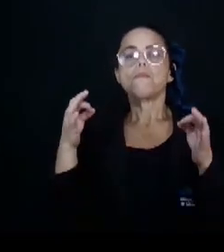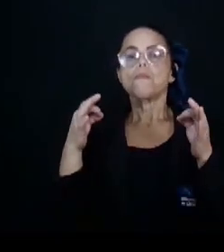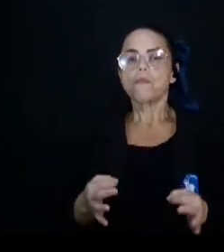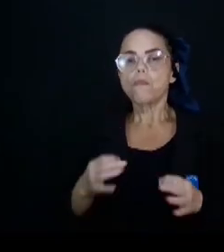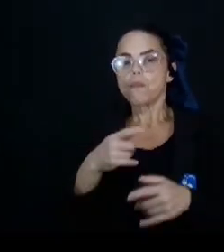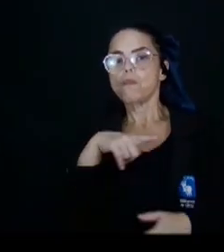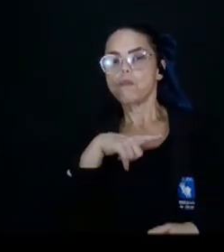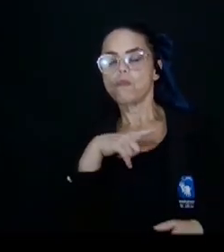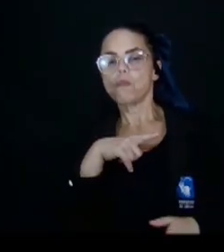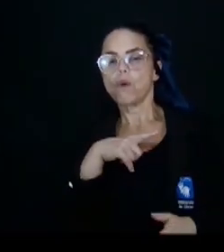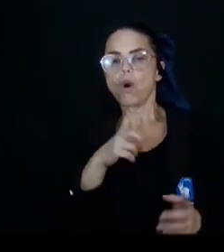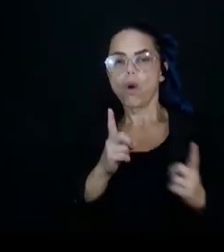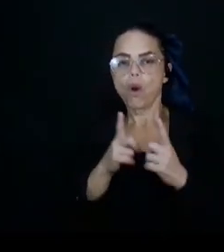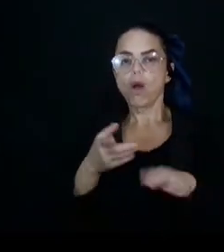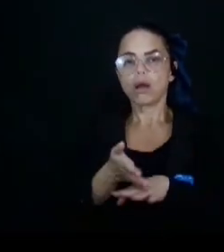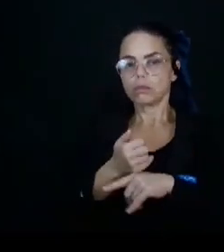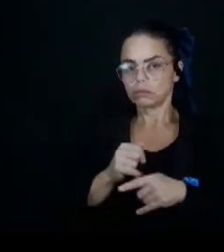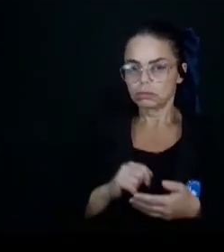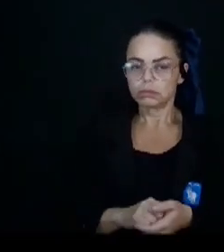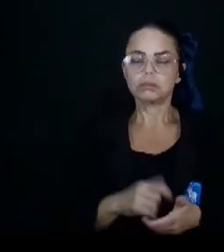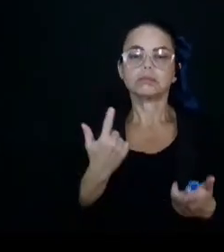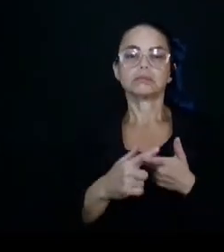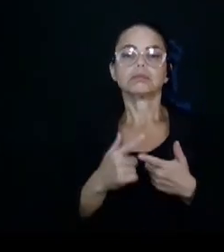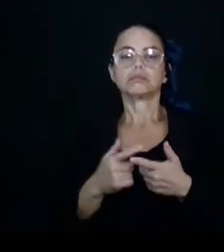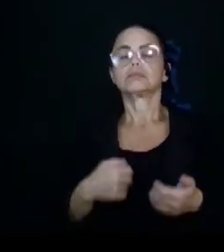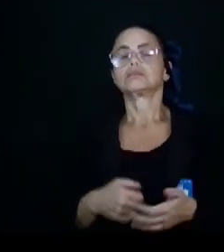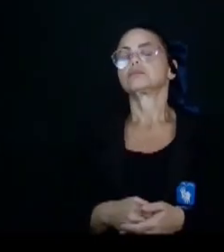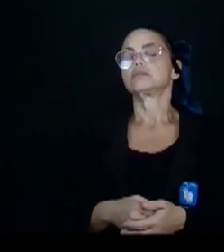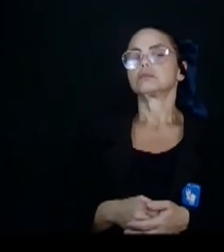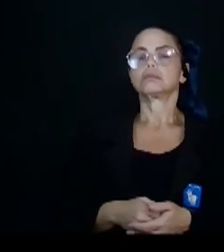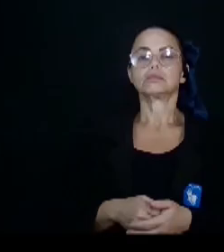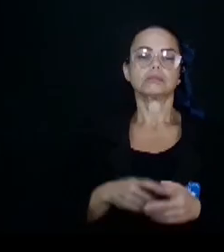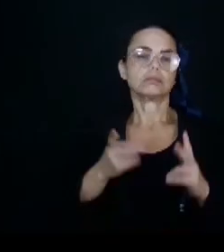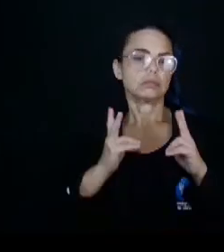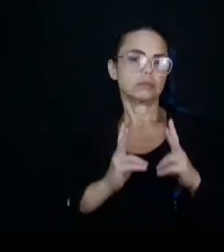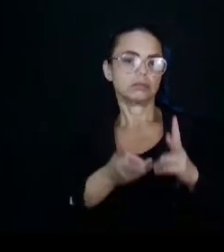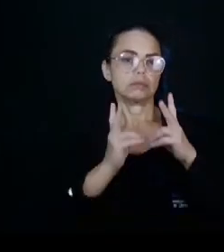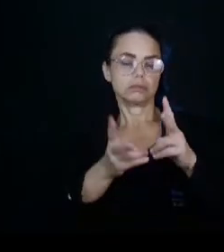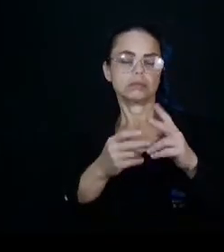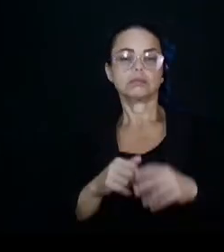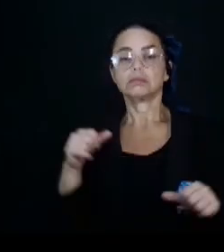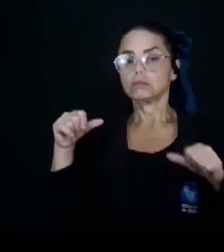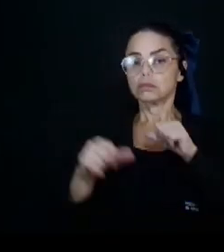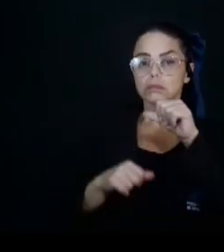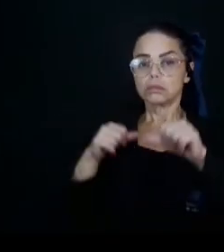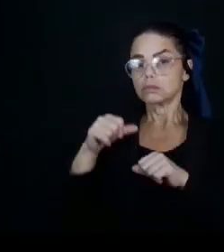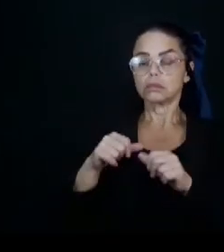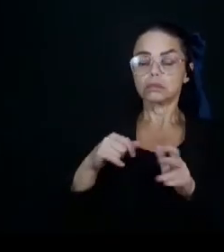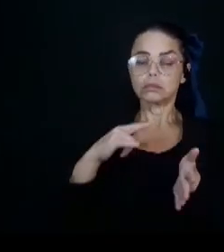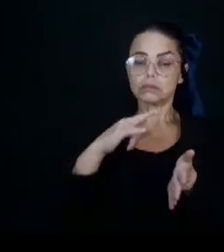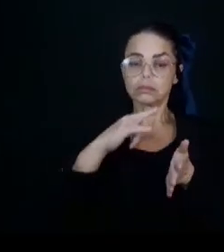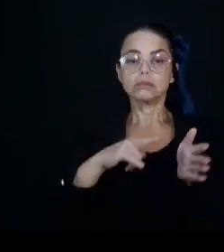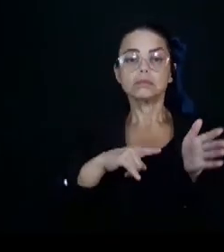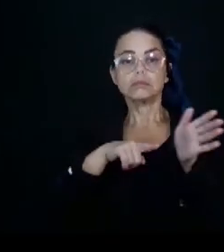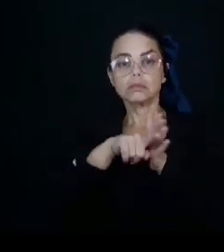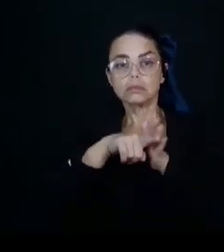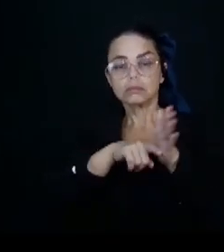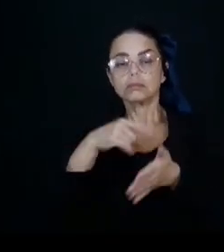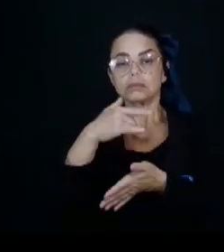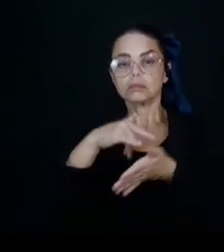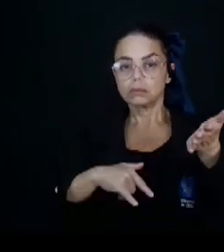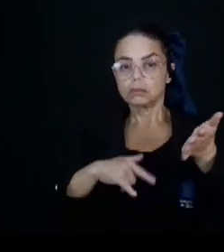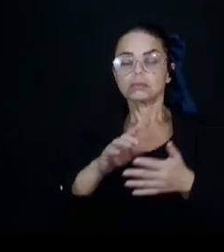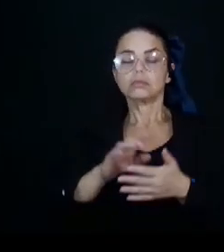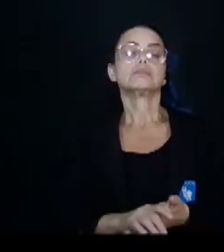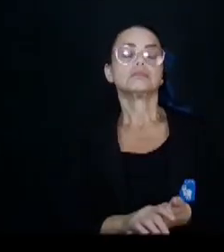diagnóstico precoce, né? Porque como você mencionou, nem sempre essas alterações no exame, elas são características de